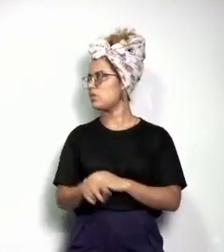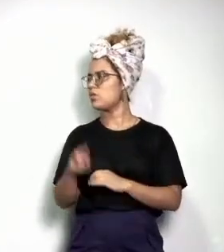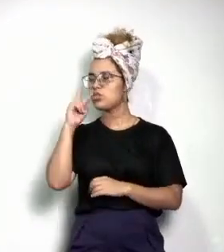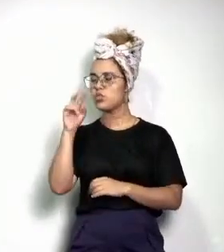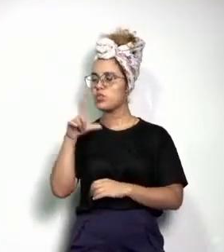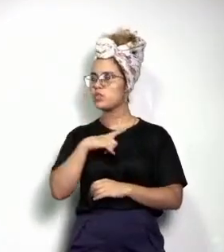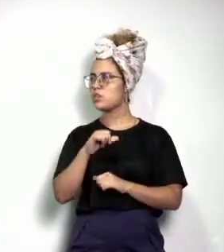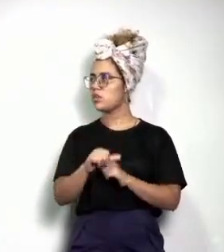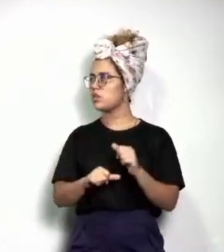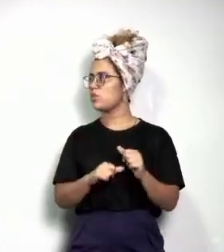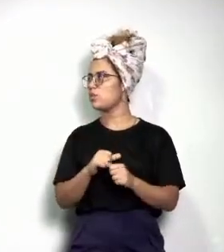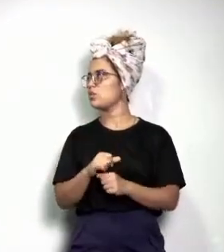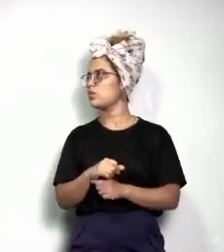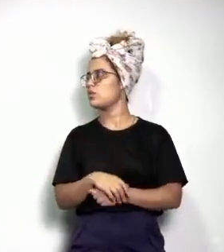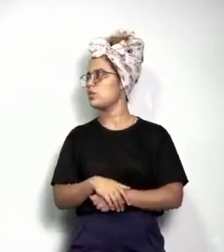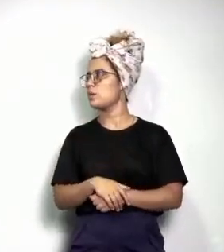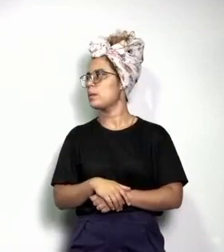nessa.